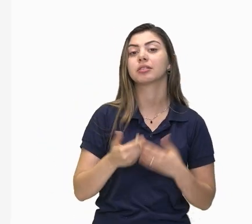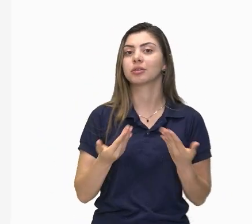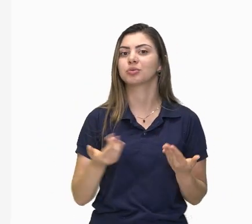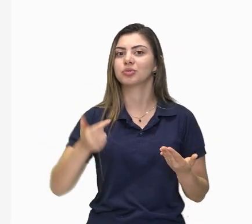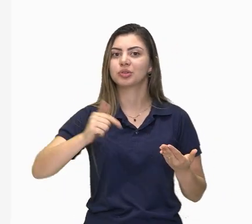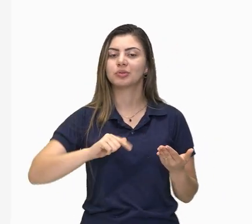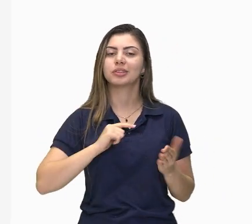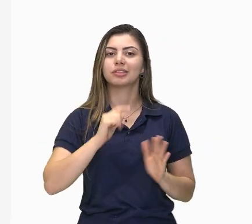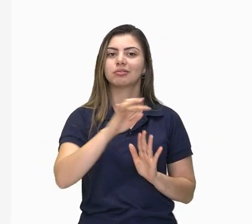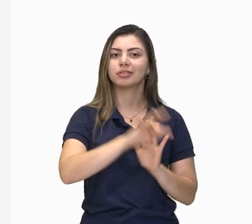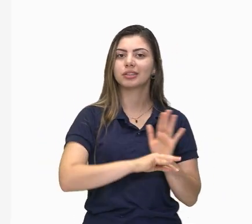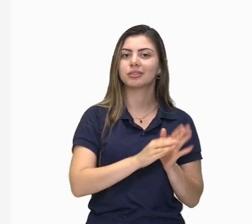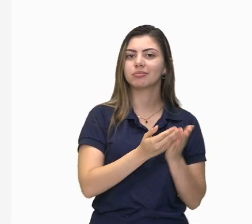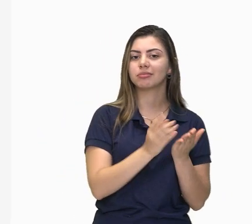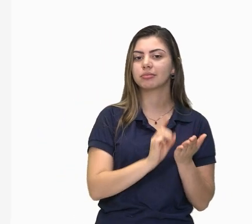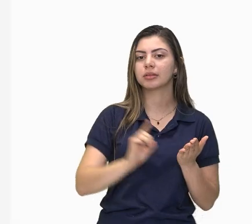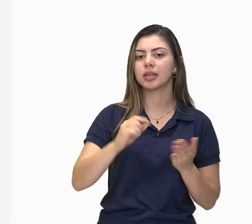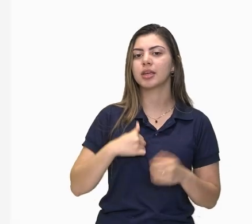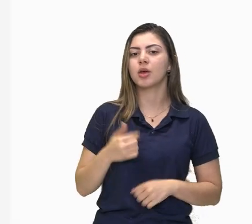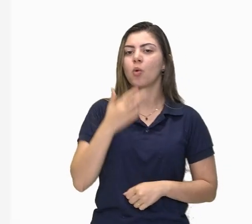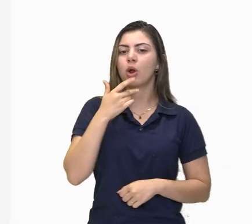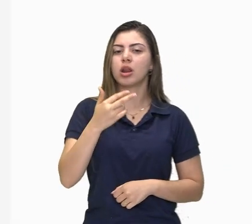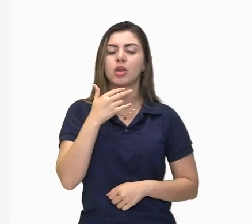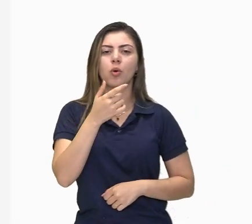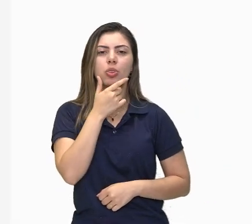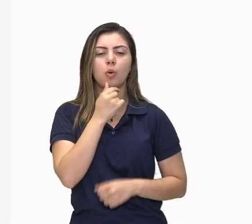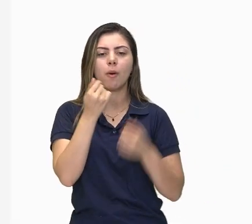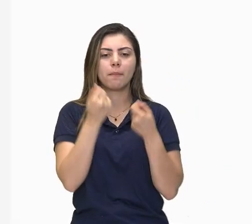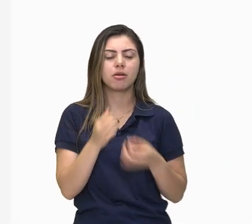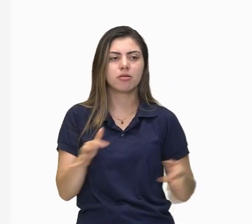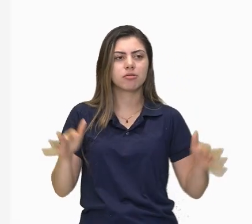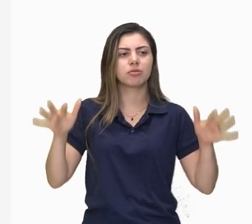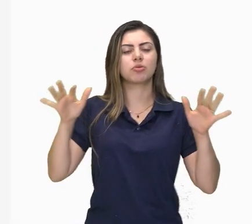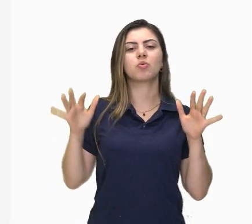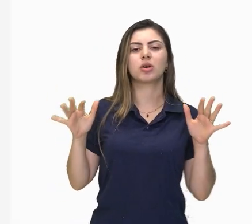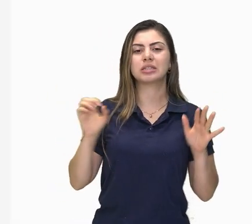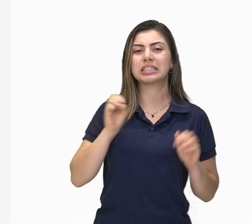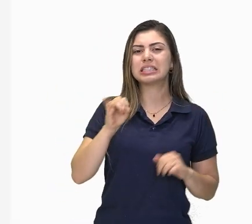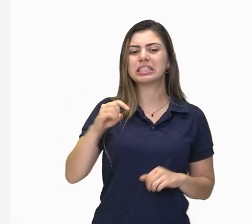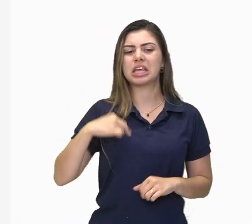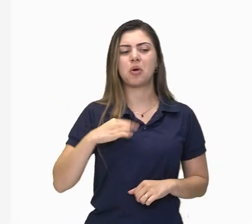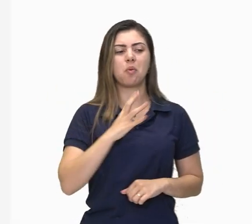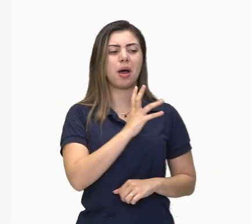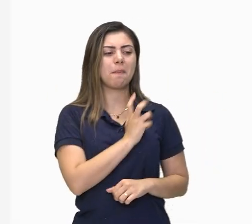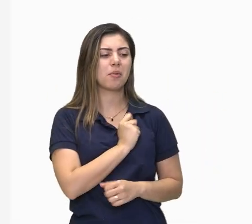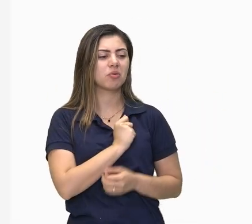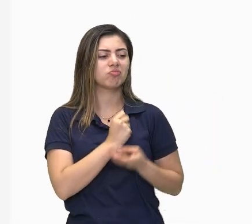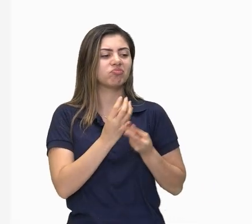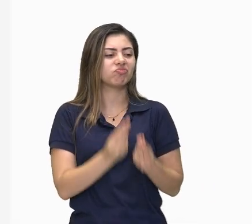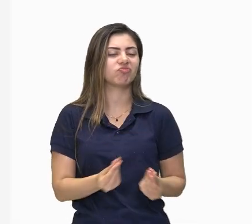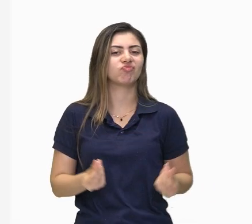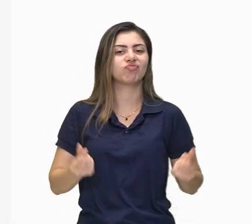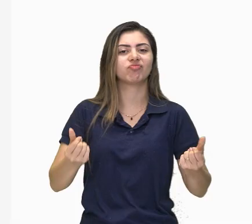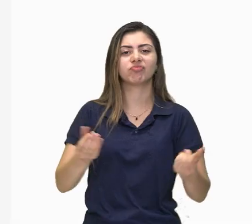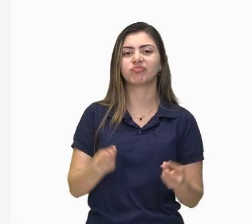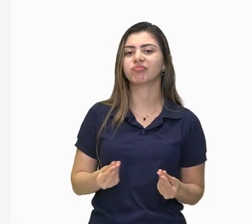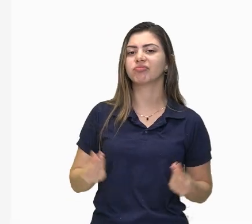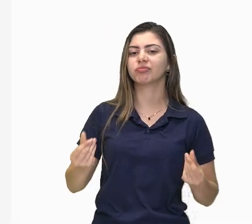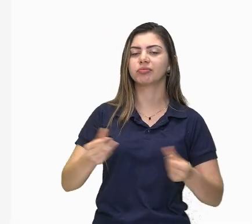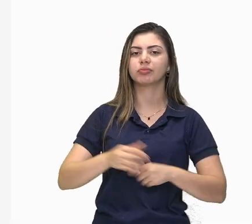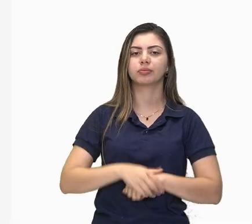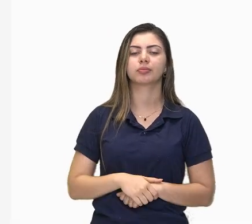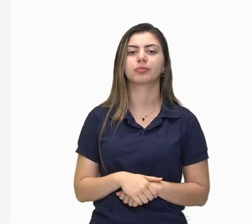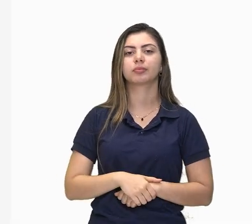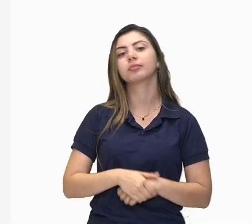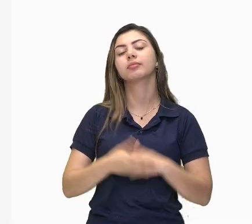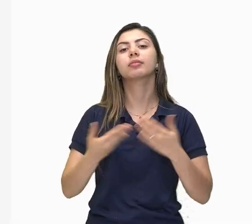bíblico. Ainda que eu falasse a língua dos homens e falasse a língua dos anjos, sem amor eu nada seria. Então, para